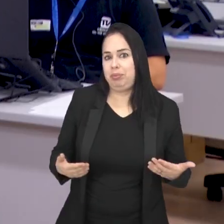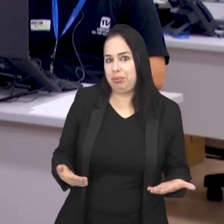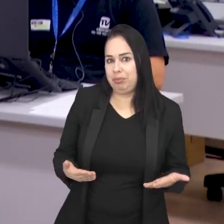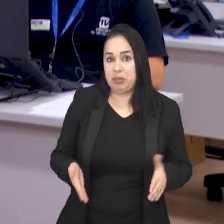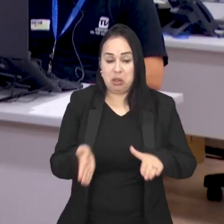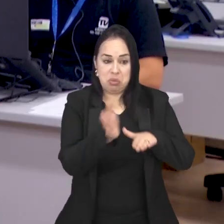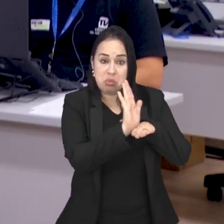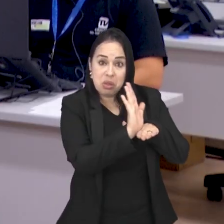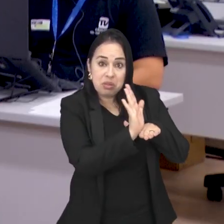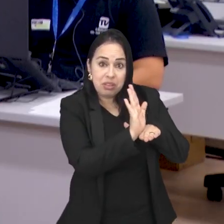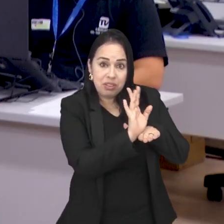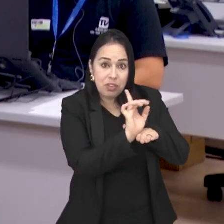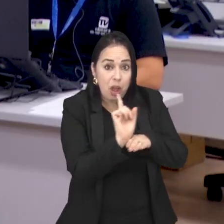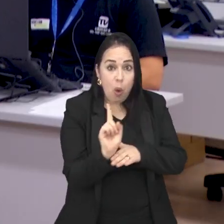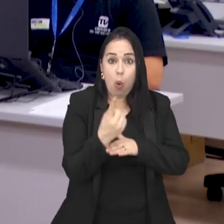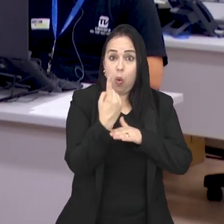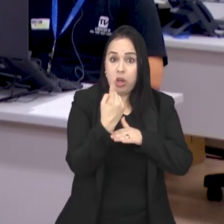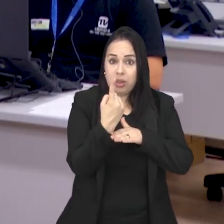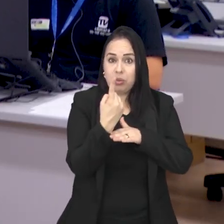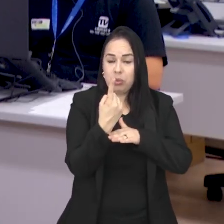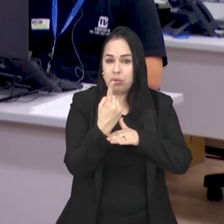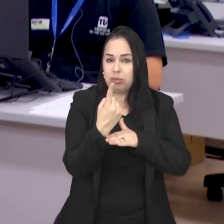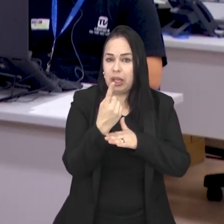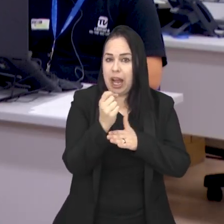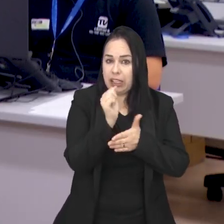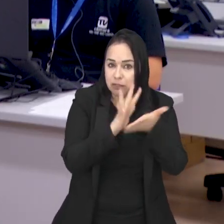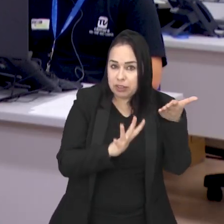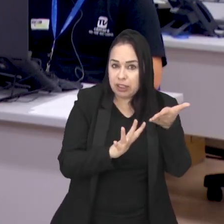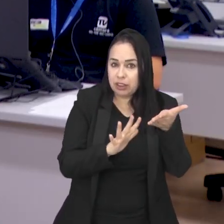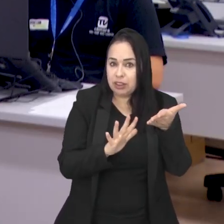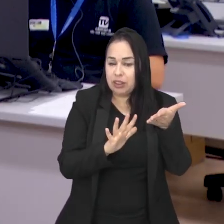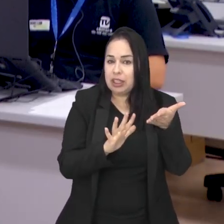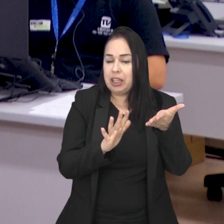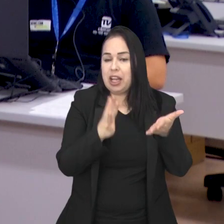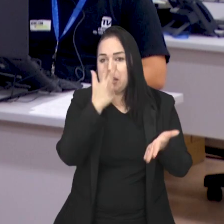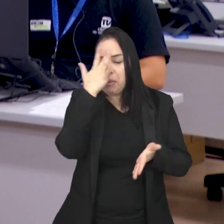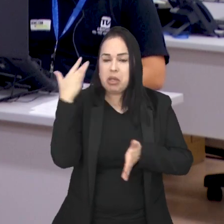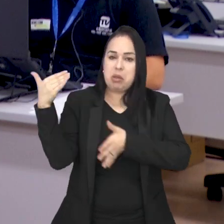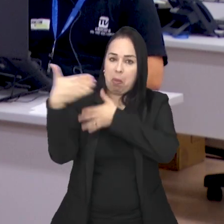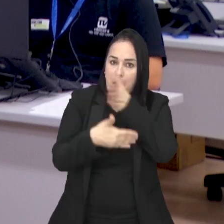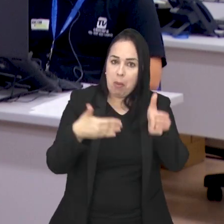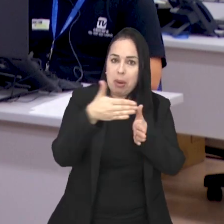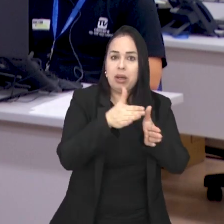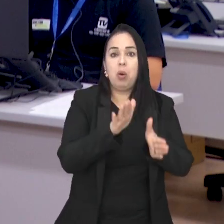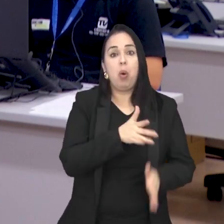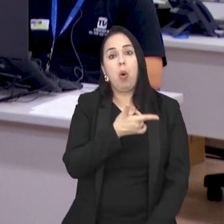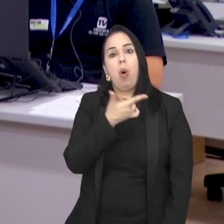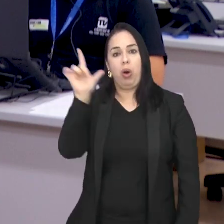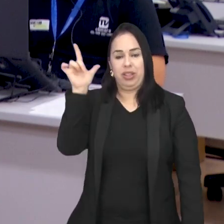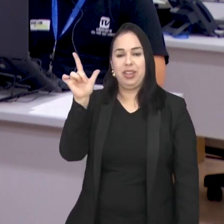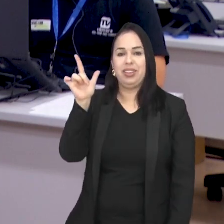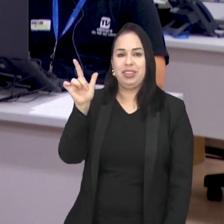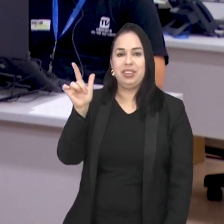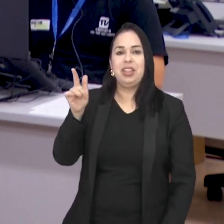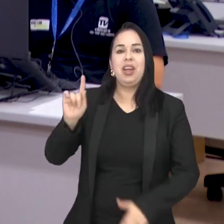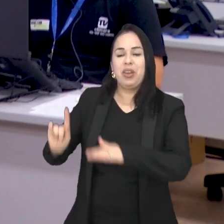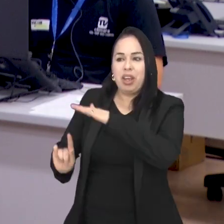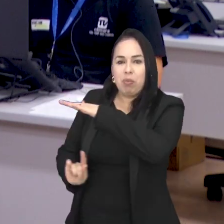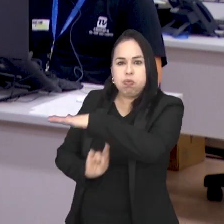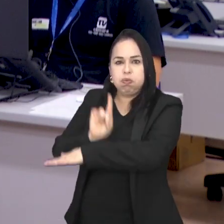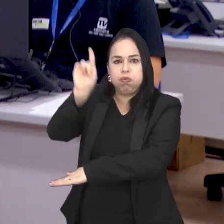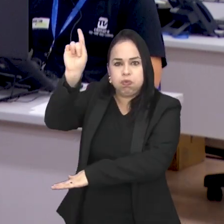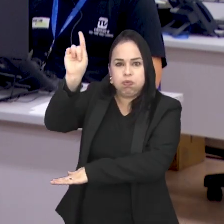sessão de cinema não foi o único evento do Space Studies Program que cativou o público, não. Outra atividade que impressionou muita gente foi o